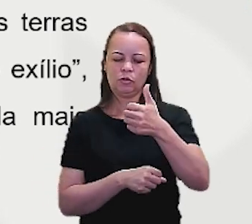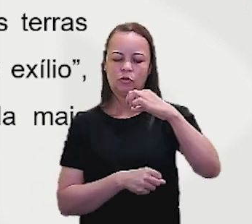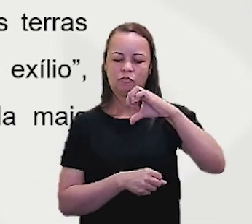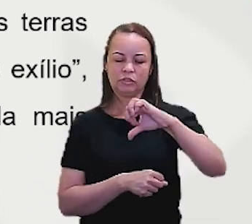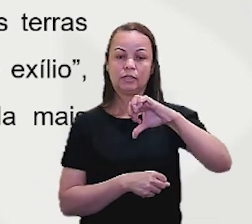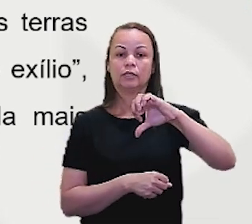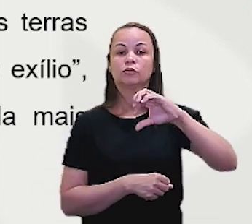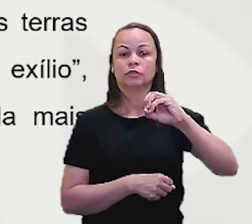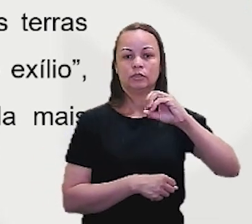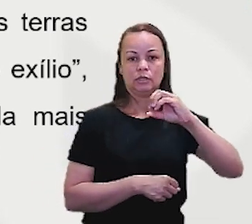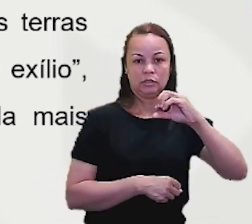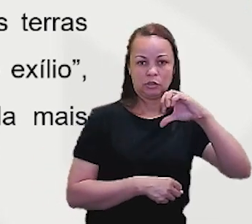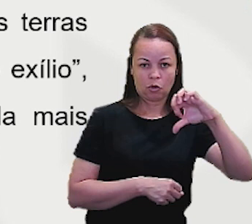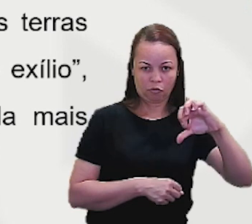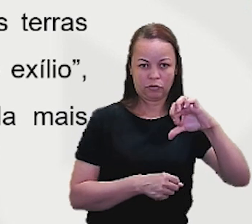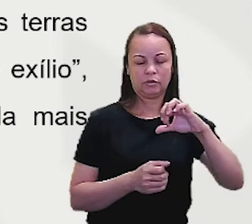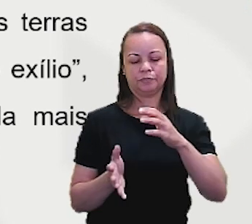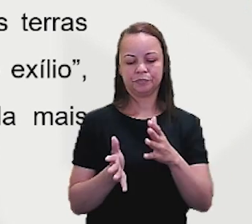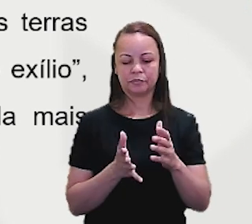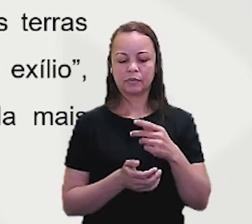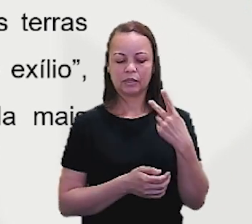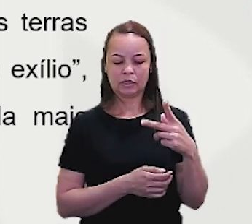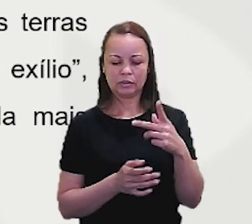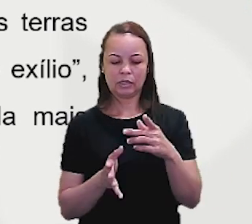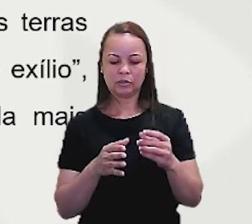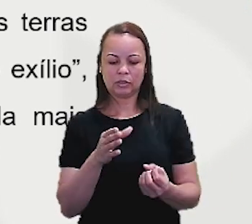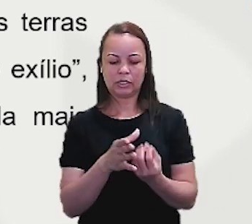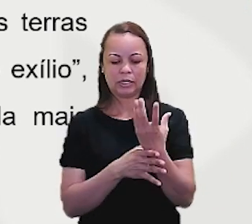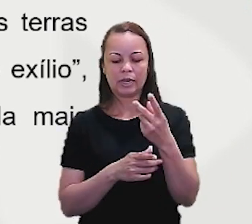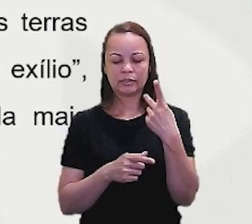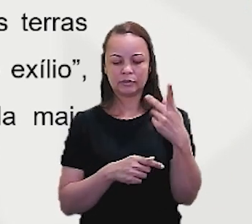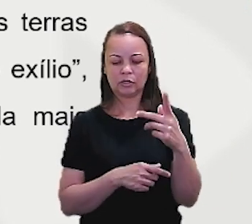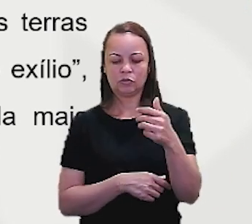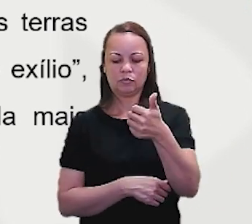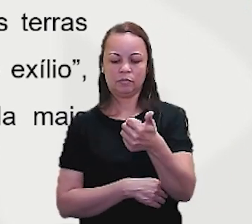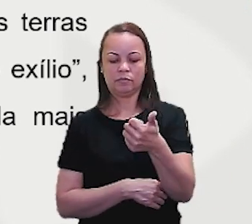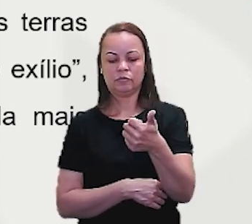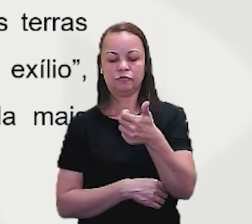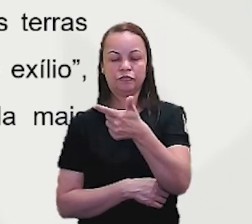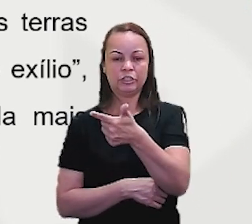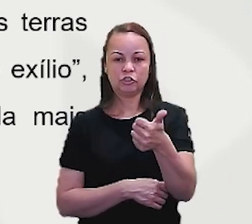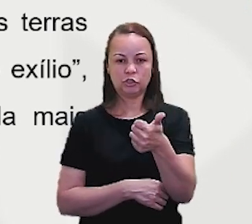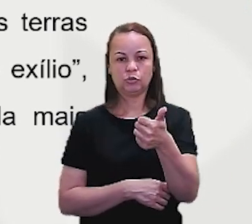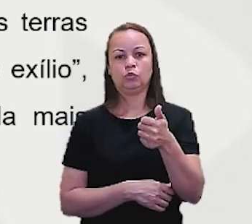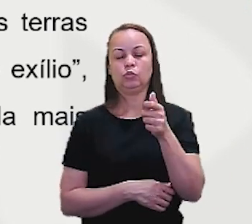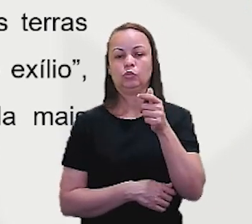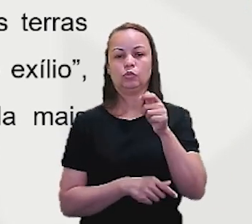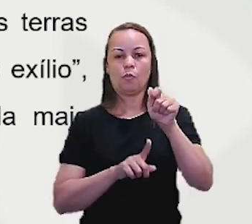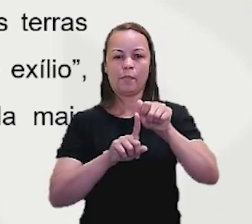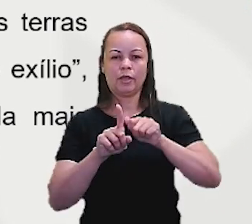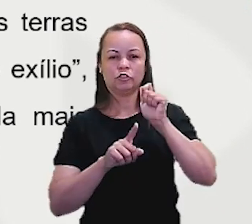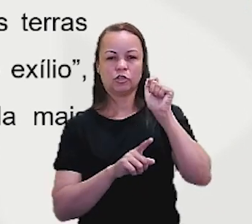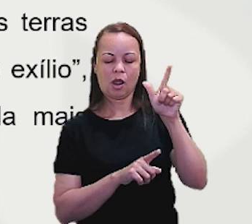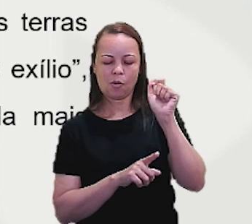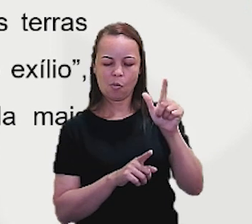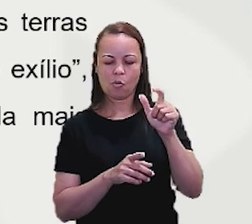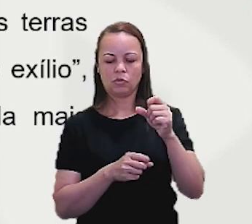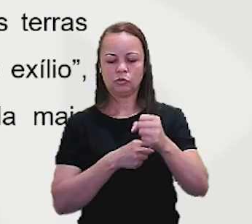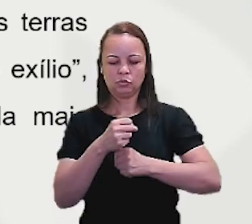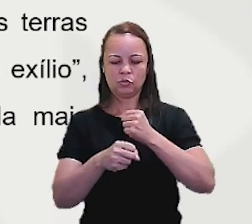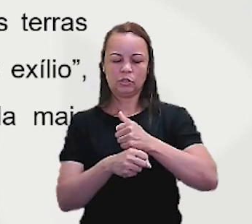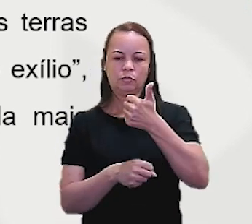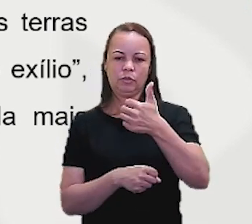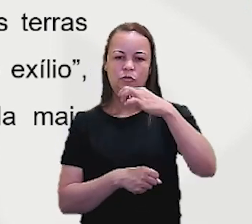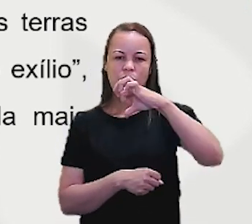União obteve os direitos de sua execução em 21 de agosto de 1922, durante o governo